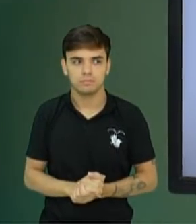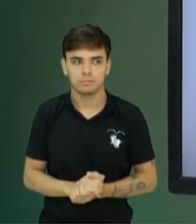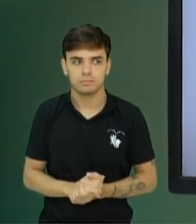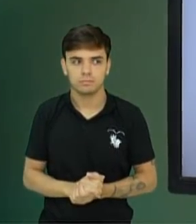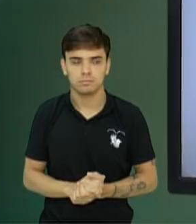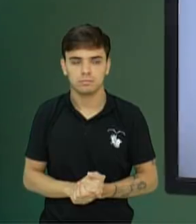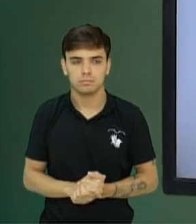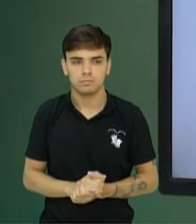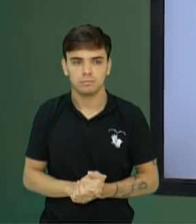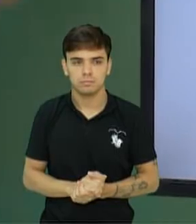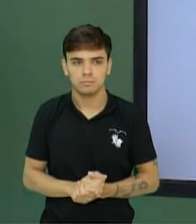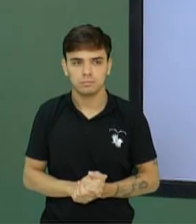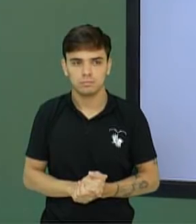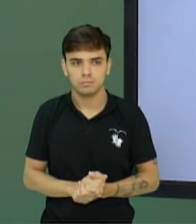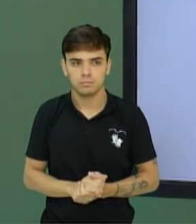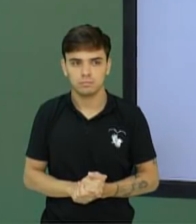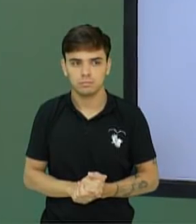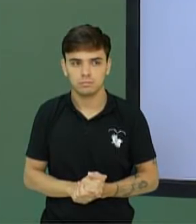Nitrogenada.